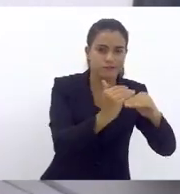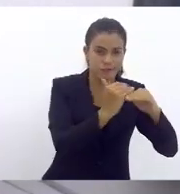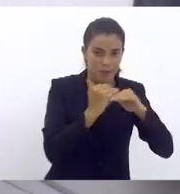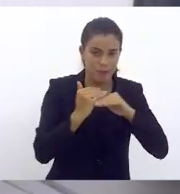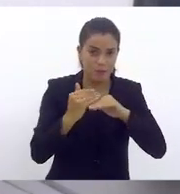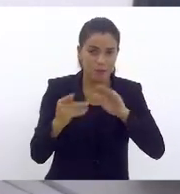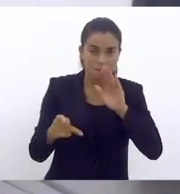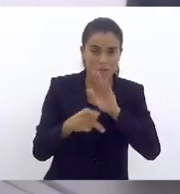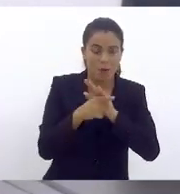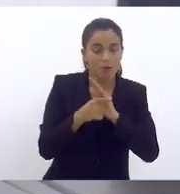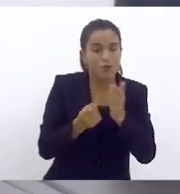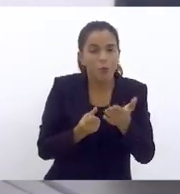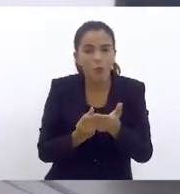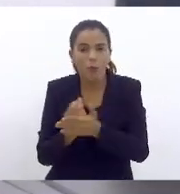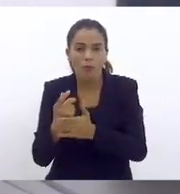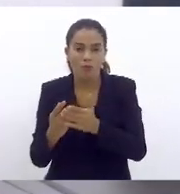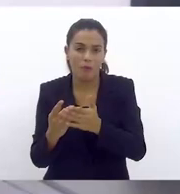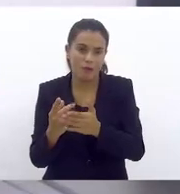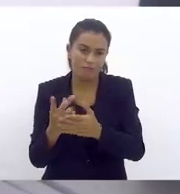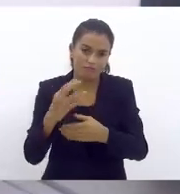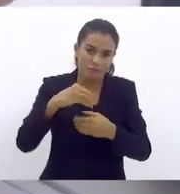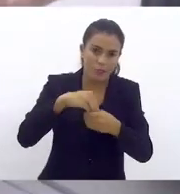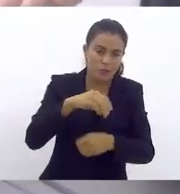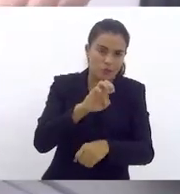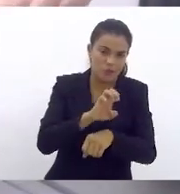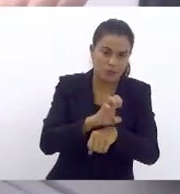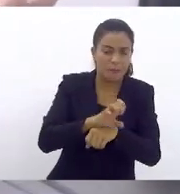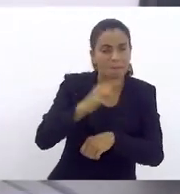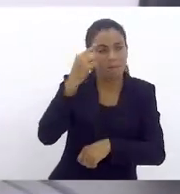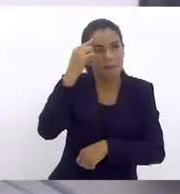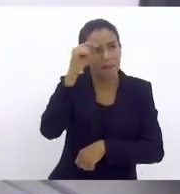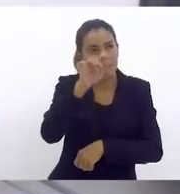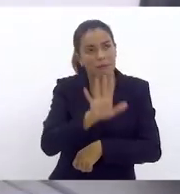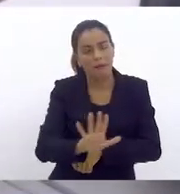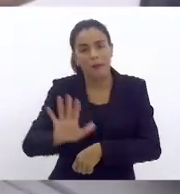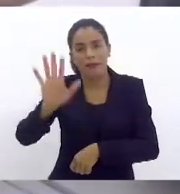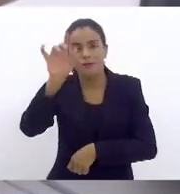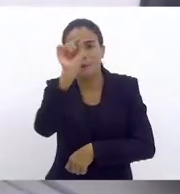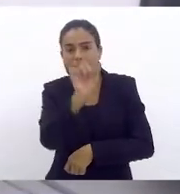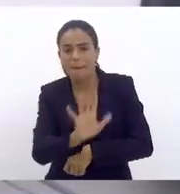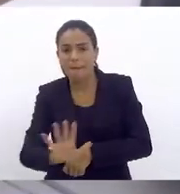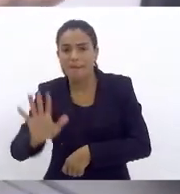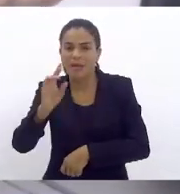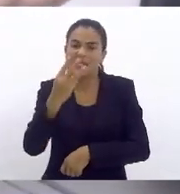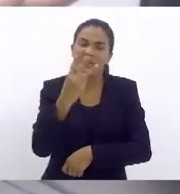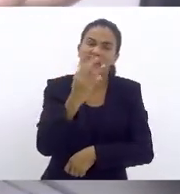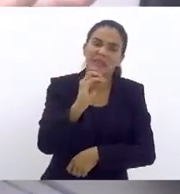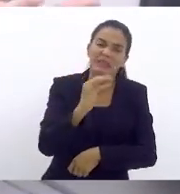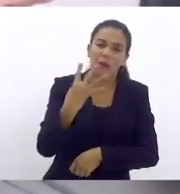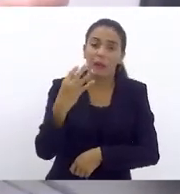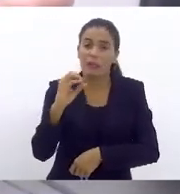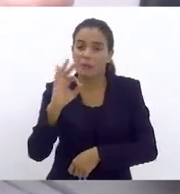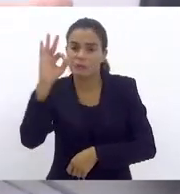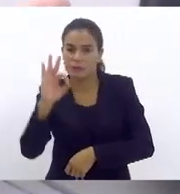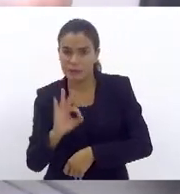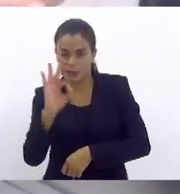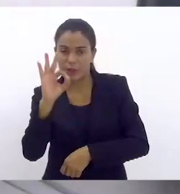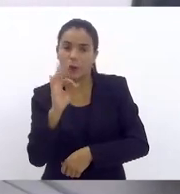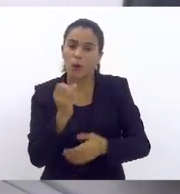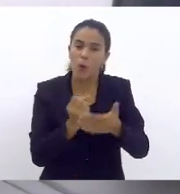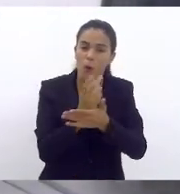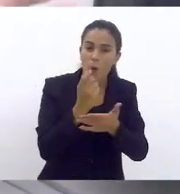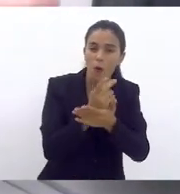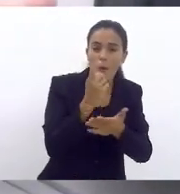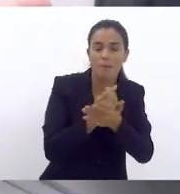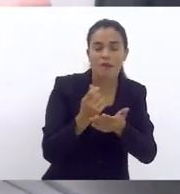Estado né se a gente pensa em termos nacionais aí 30 40% no mercado farmacêutico são compras públicas